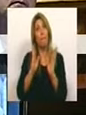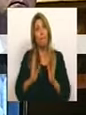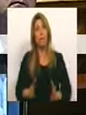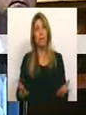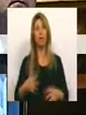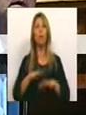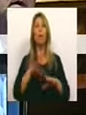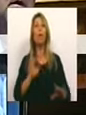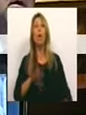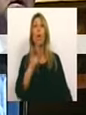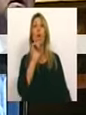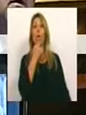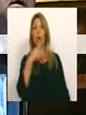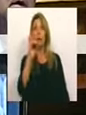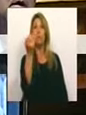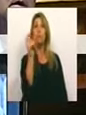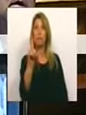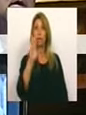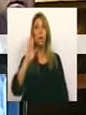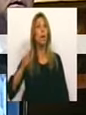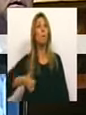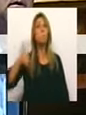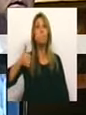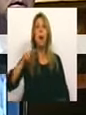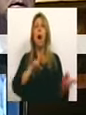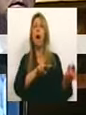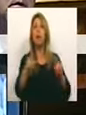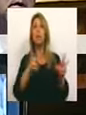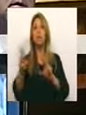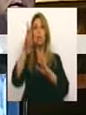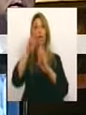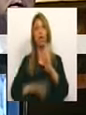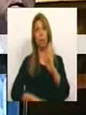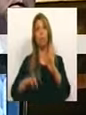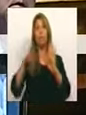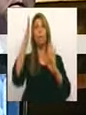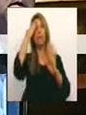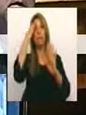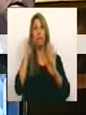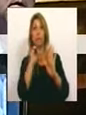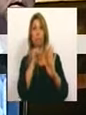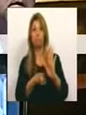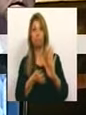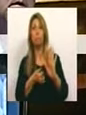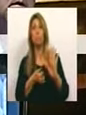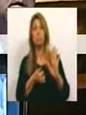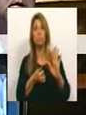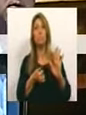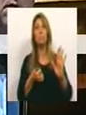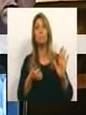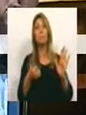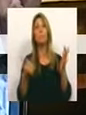do Código Civil, é prioritária a alteração do regime das incapacidades, já que este se